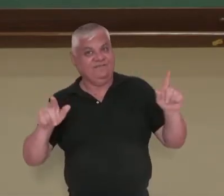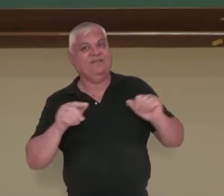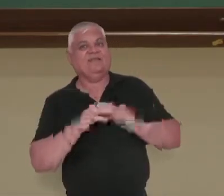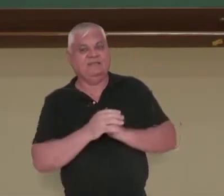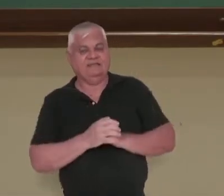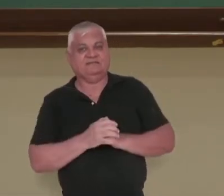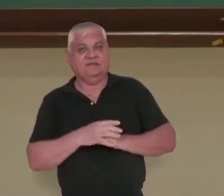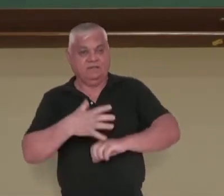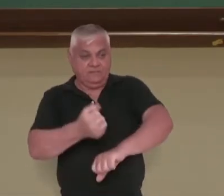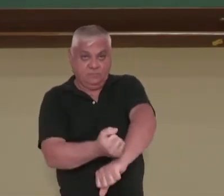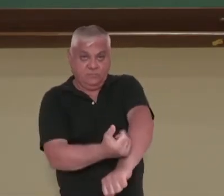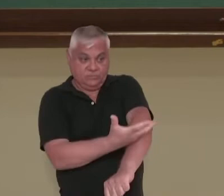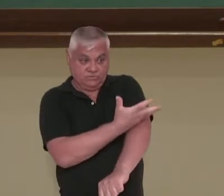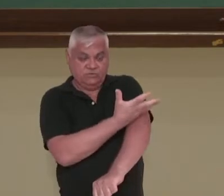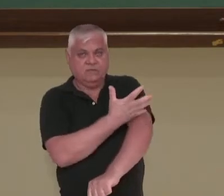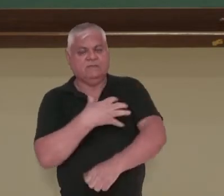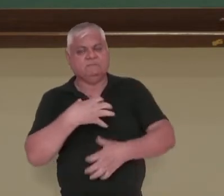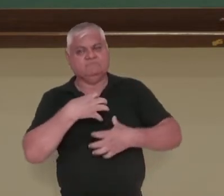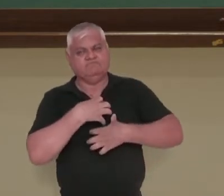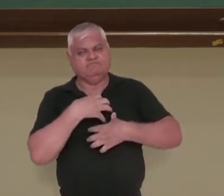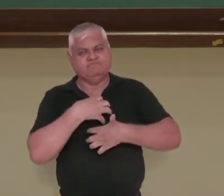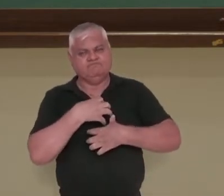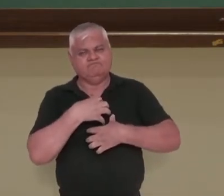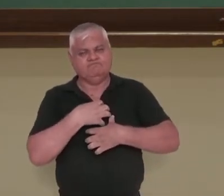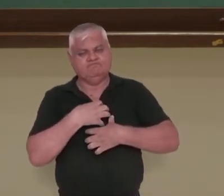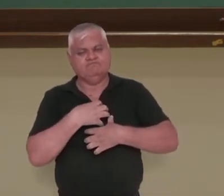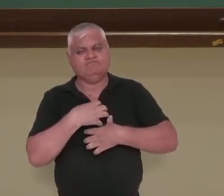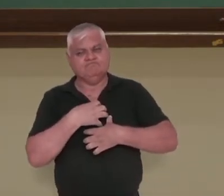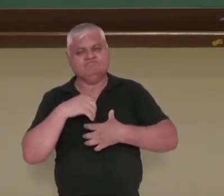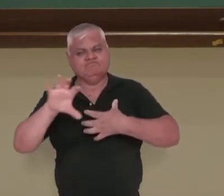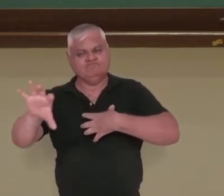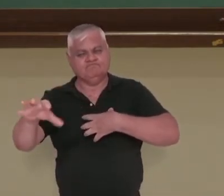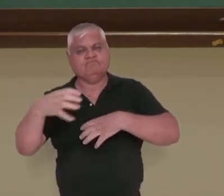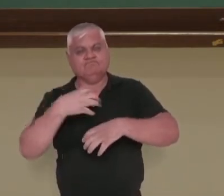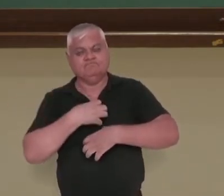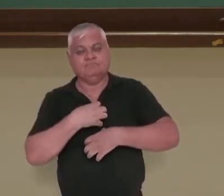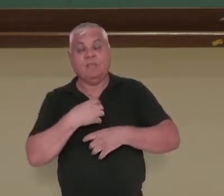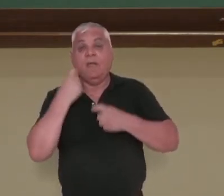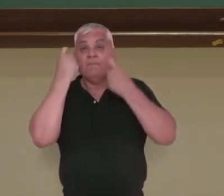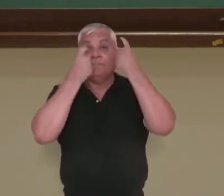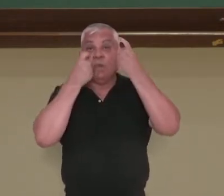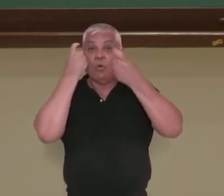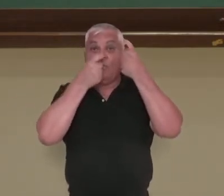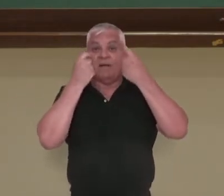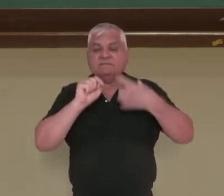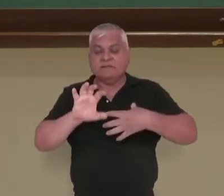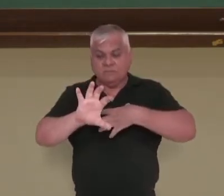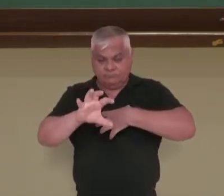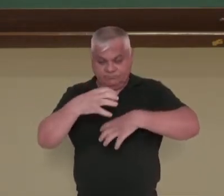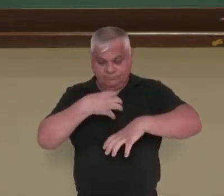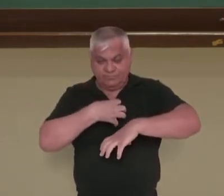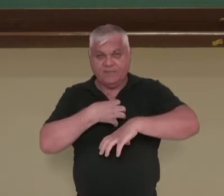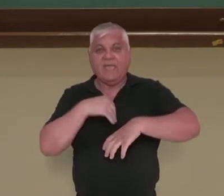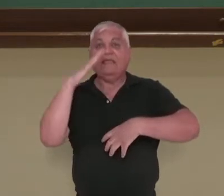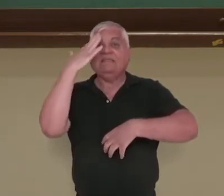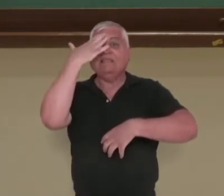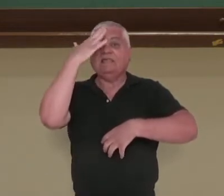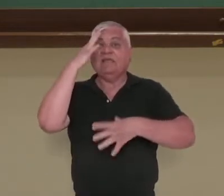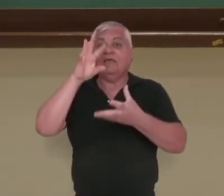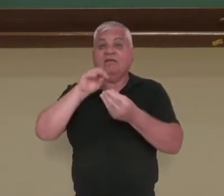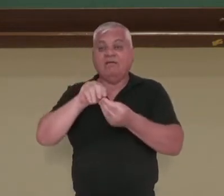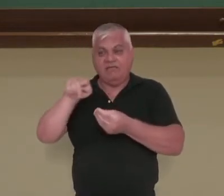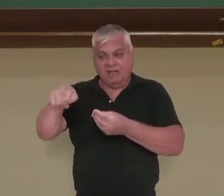a emocional ali você tenta sentir o que o outro está sentindo, a preocupação empática é entender o que o outro está precisando